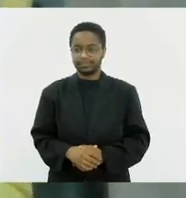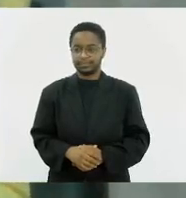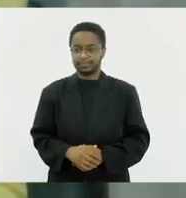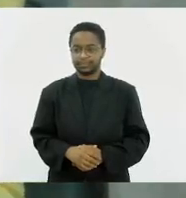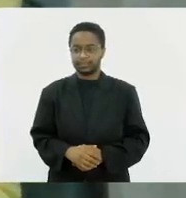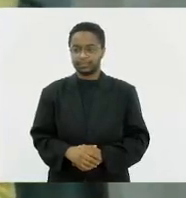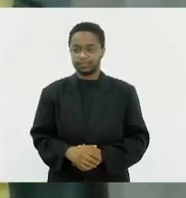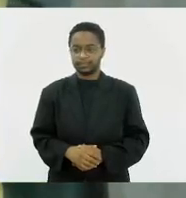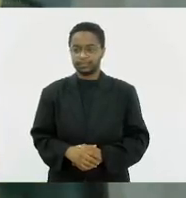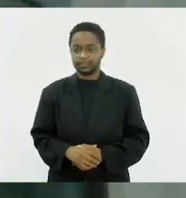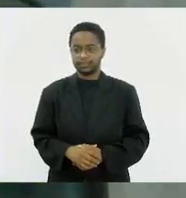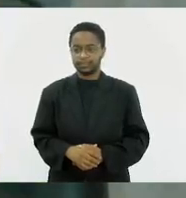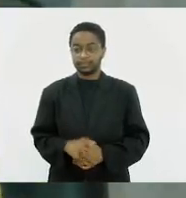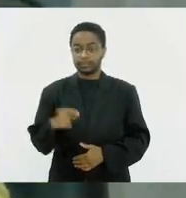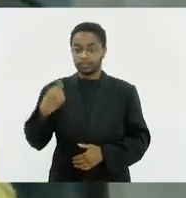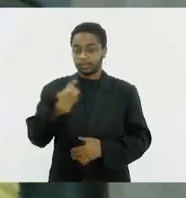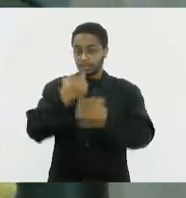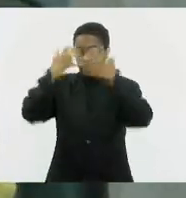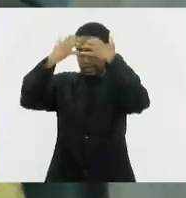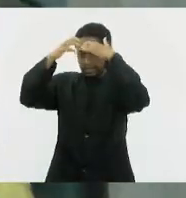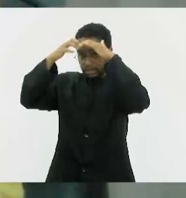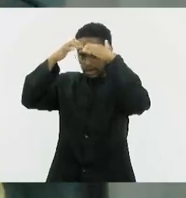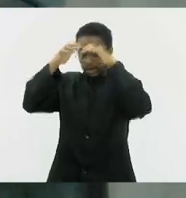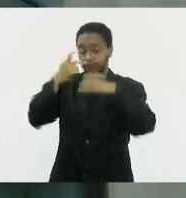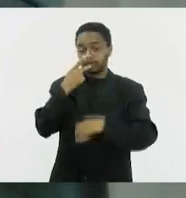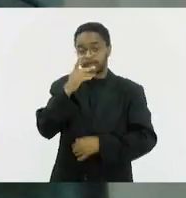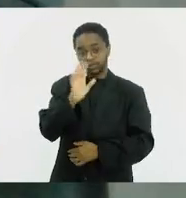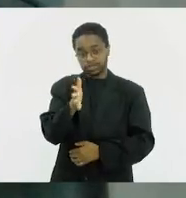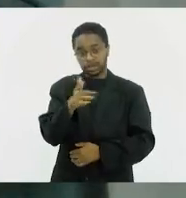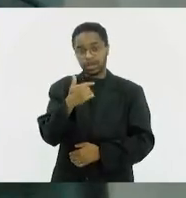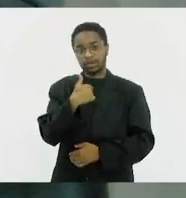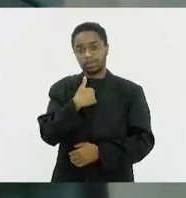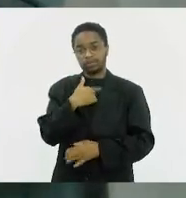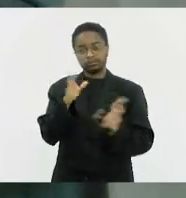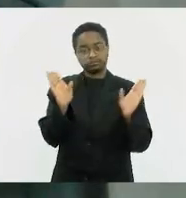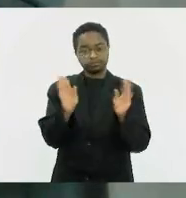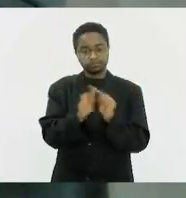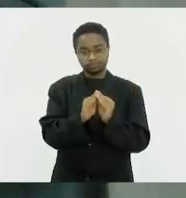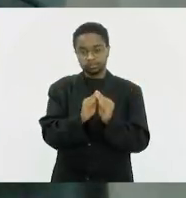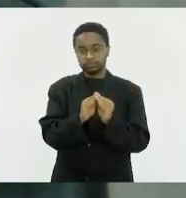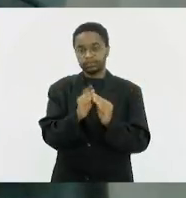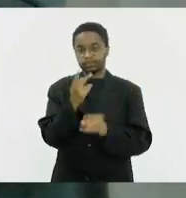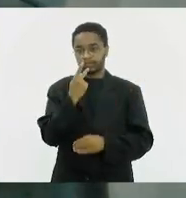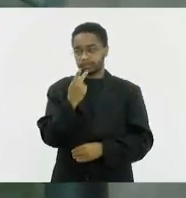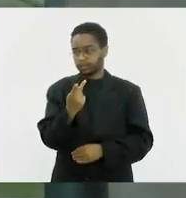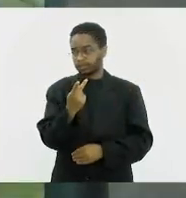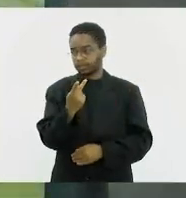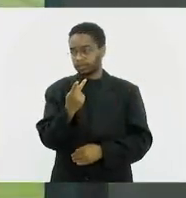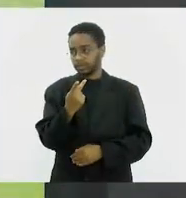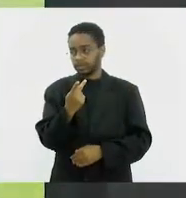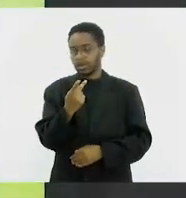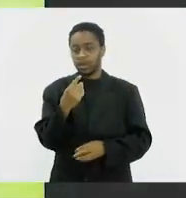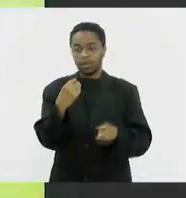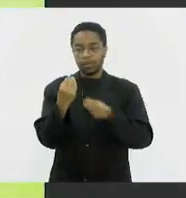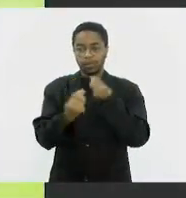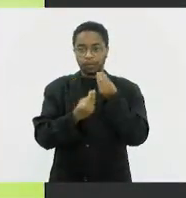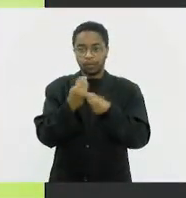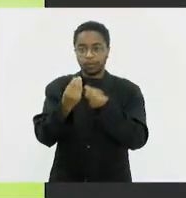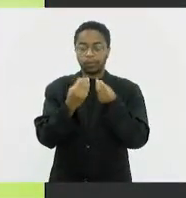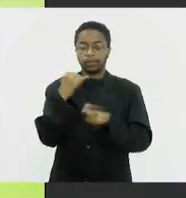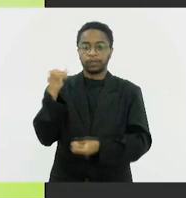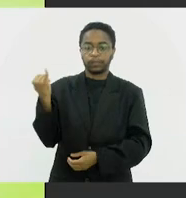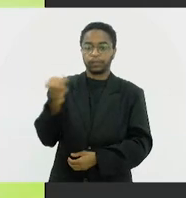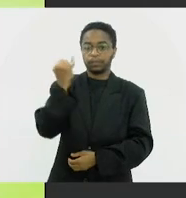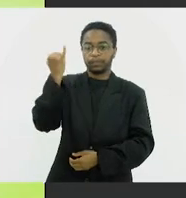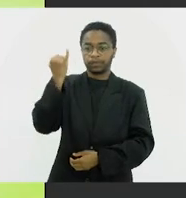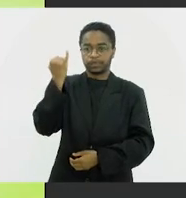O nosso cérebro já foi falado aqui, eu vou falar muito pouco. A importância da água.